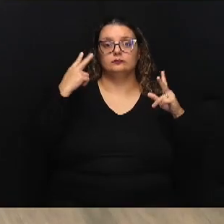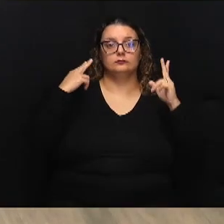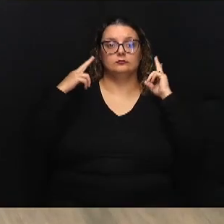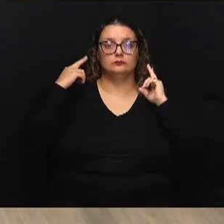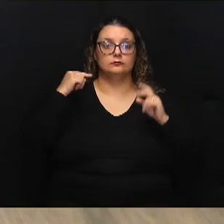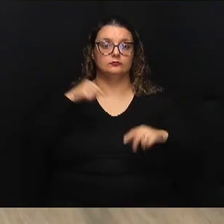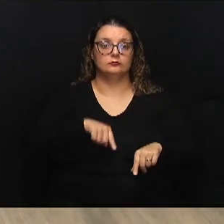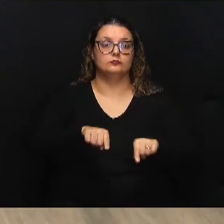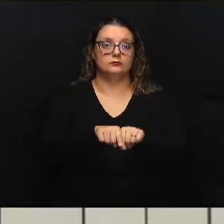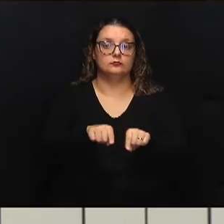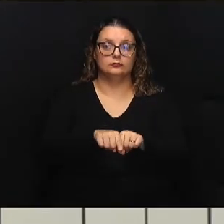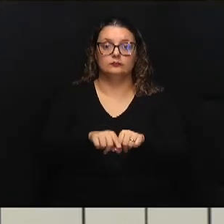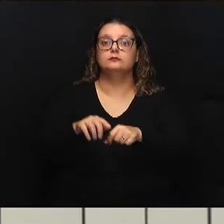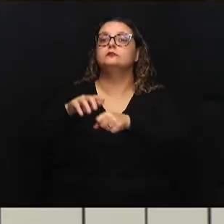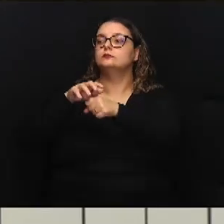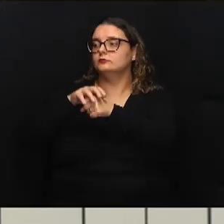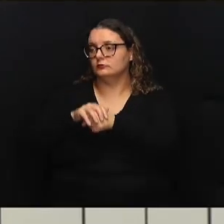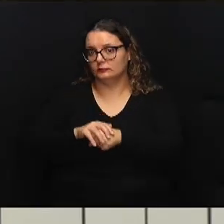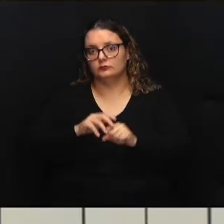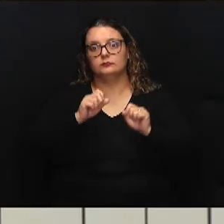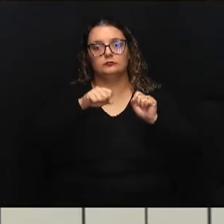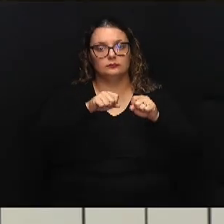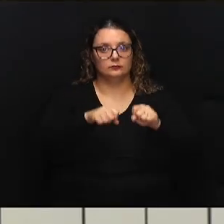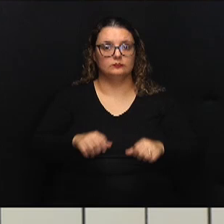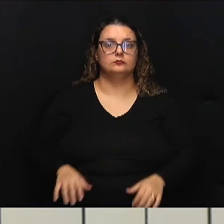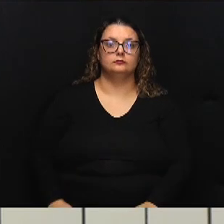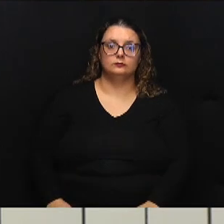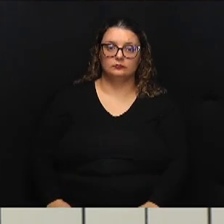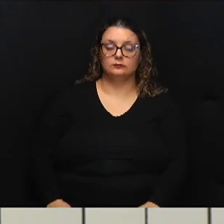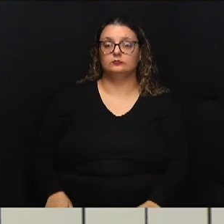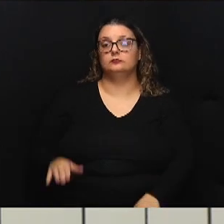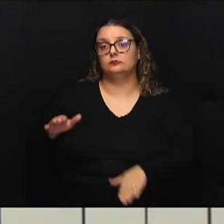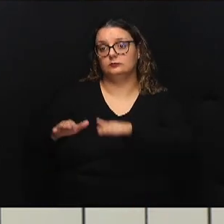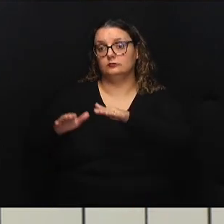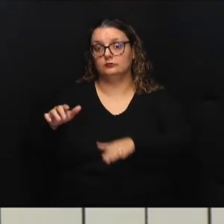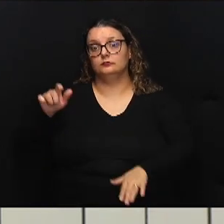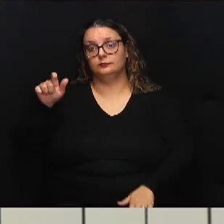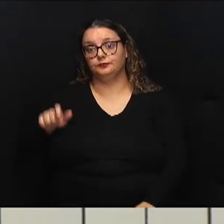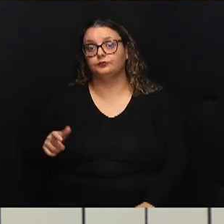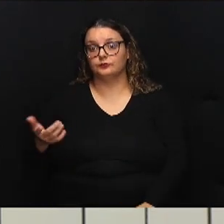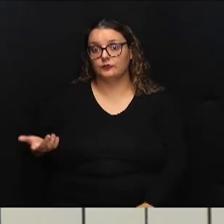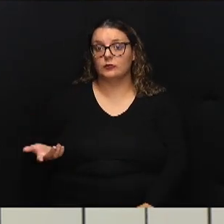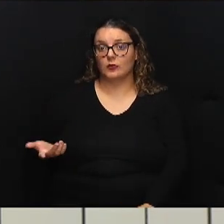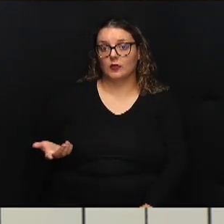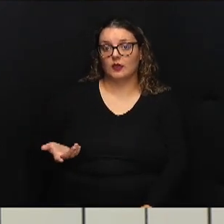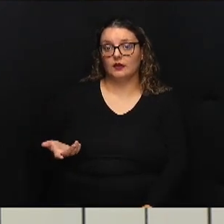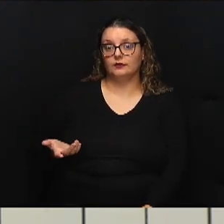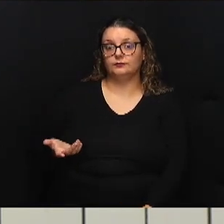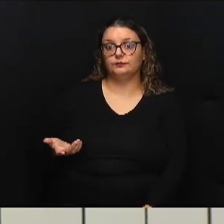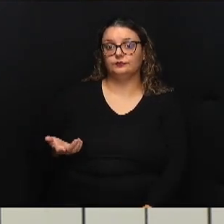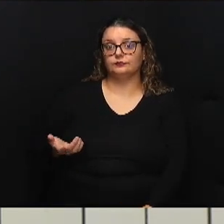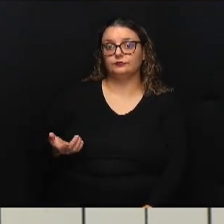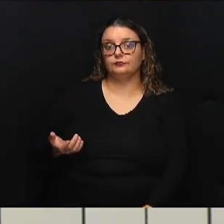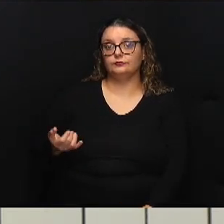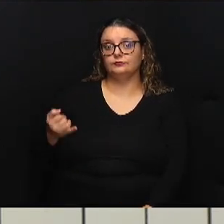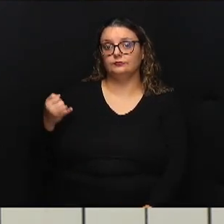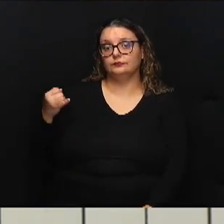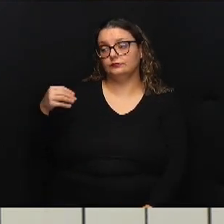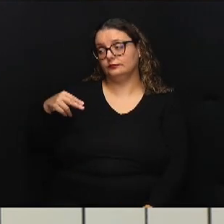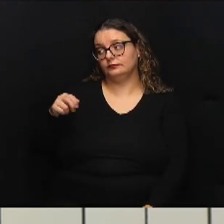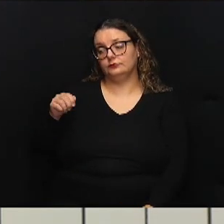De pressão. Exatamente. Né? Às vezes a pessoa inábil para chamar a atenção